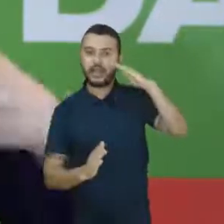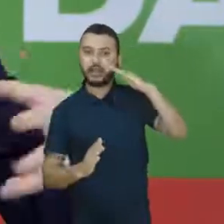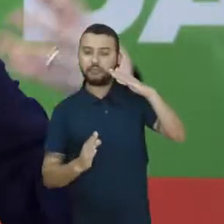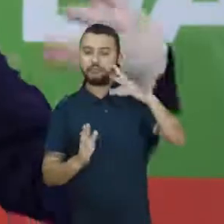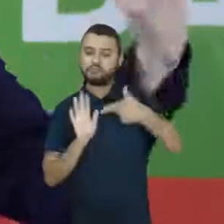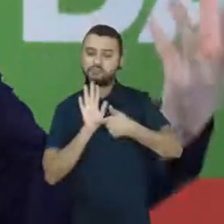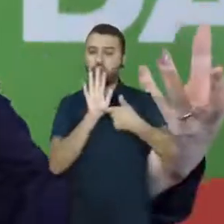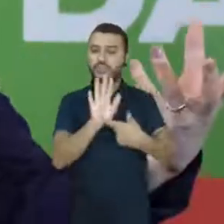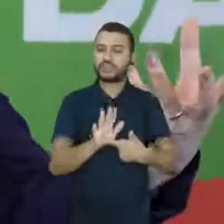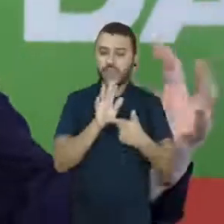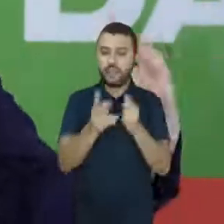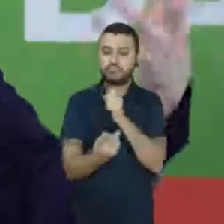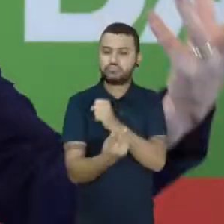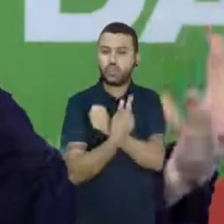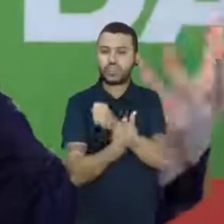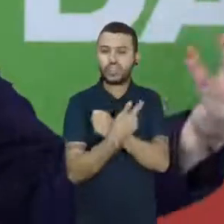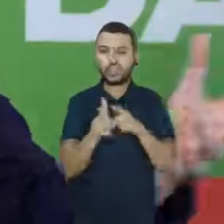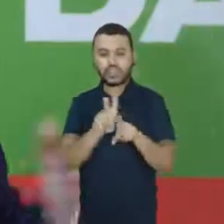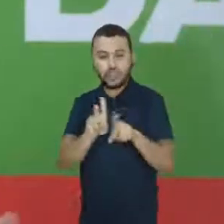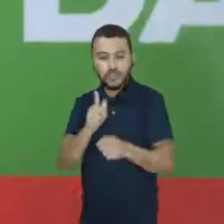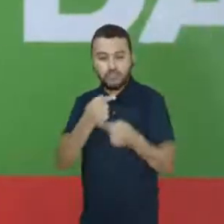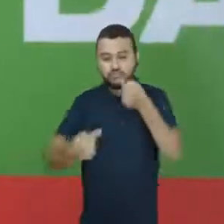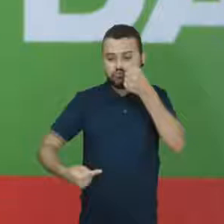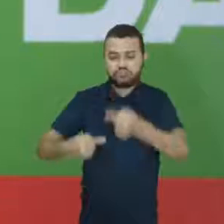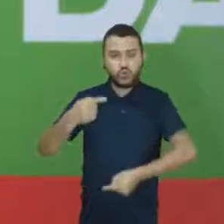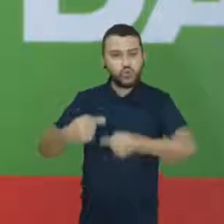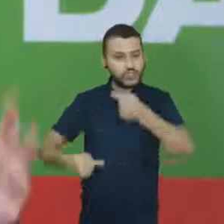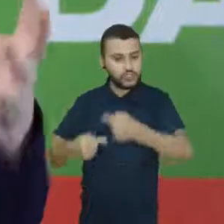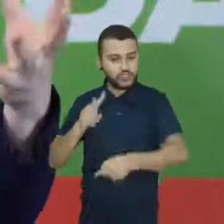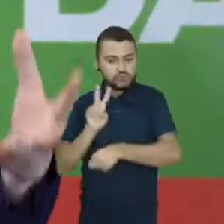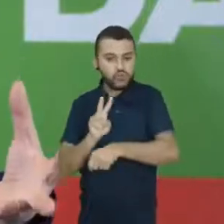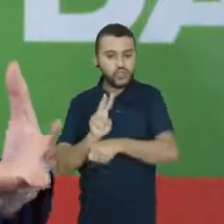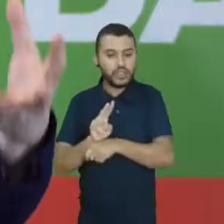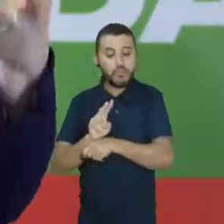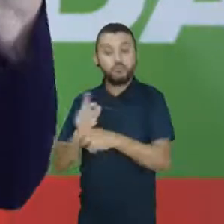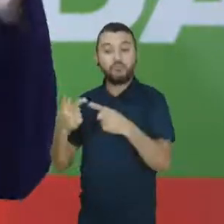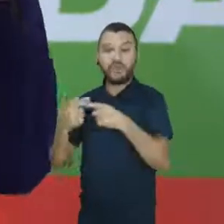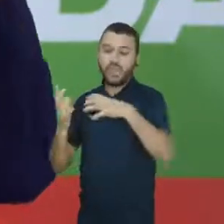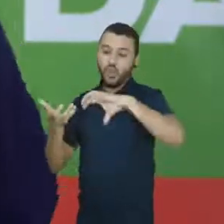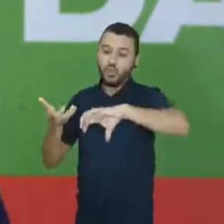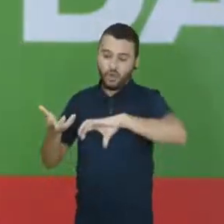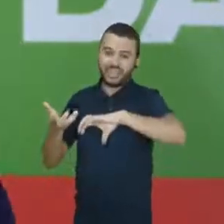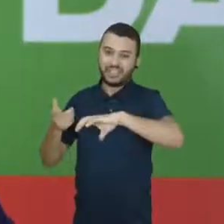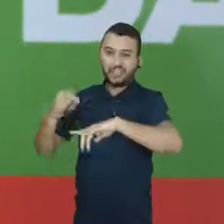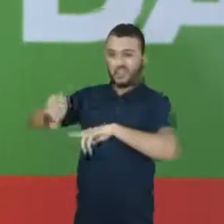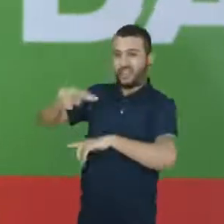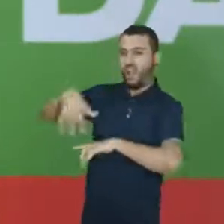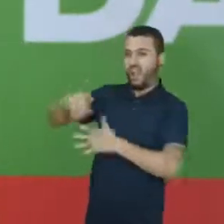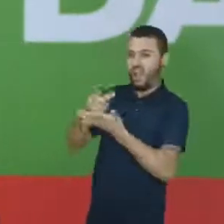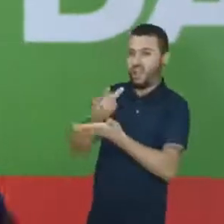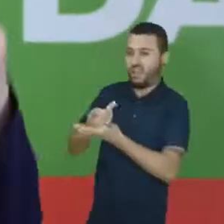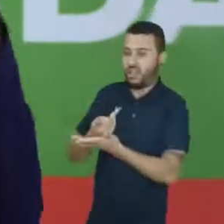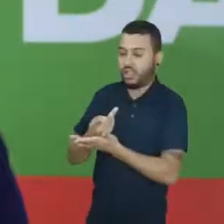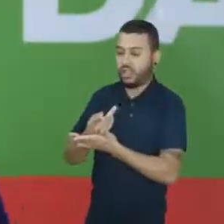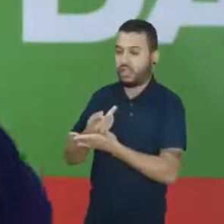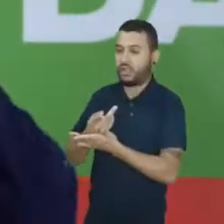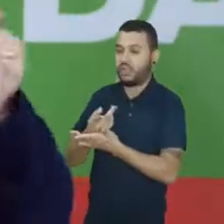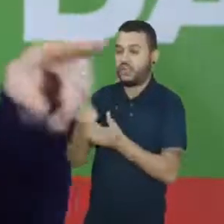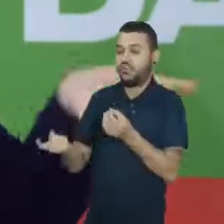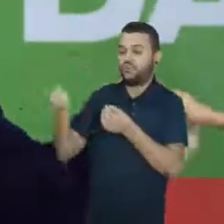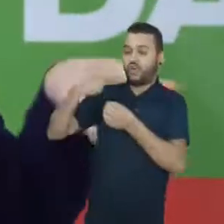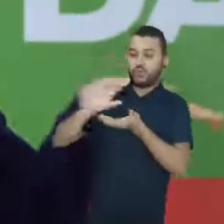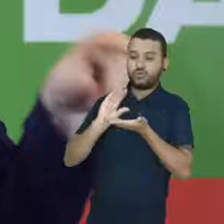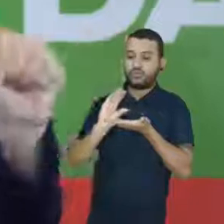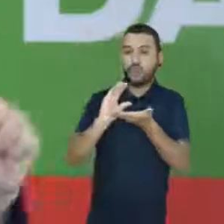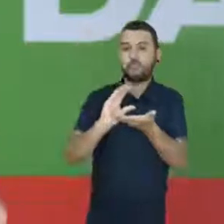se blindar da má política de parte do Congresso Nacional. É a forma que se tem de resgatar o orçamento para que esse